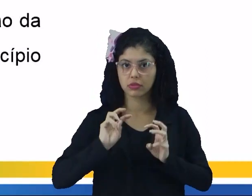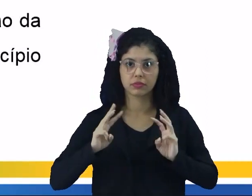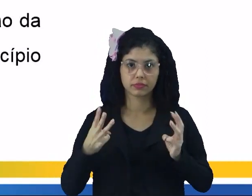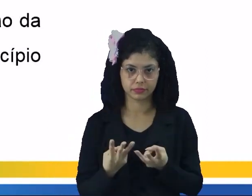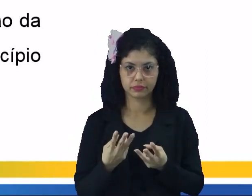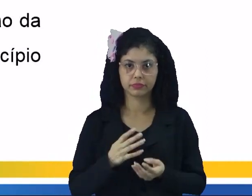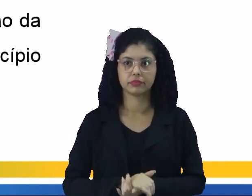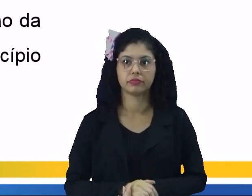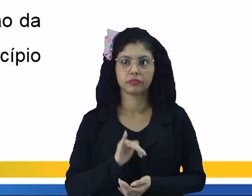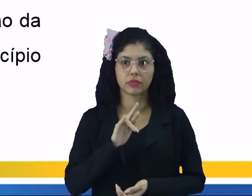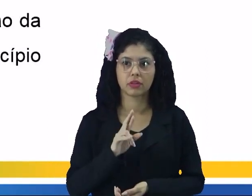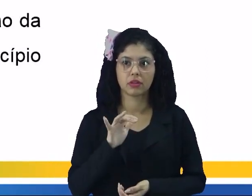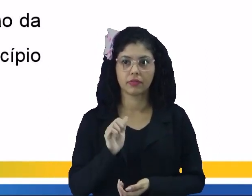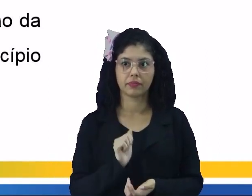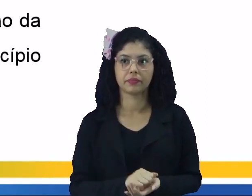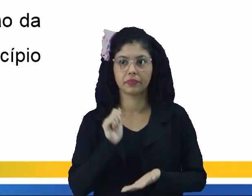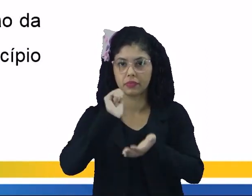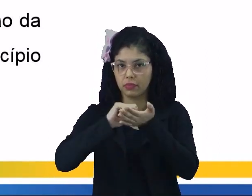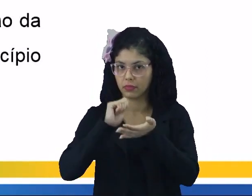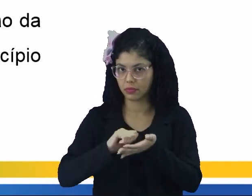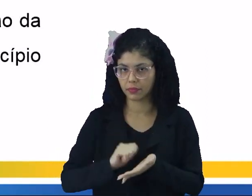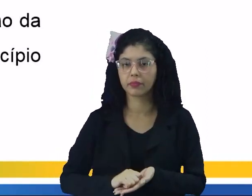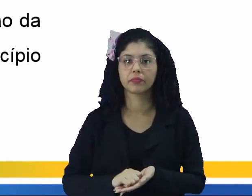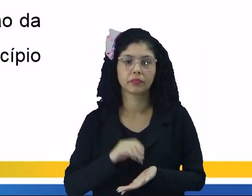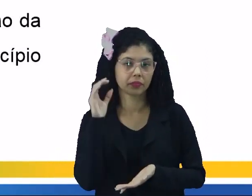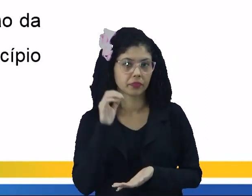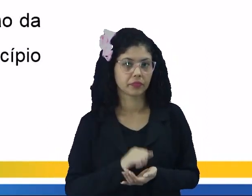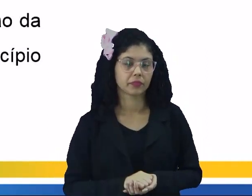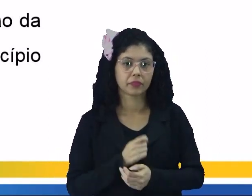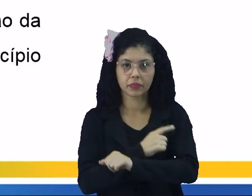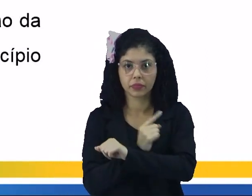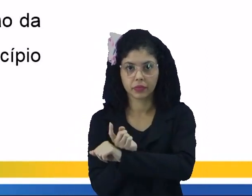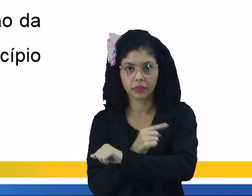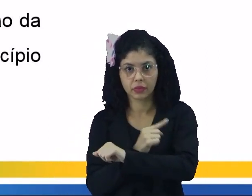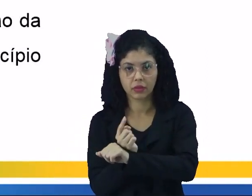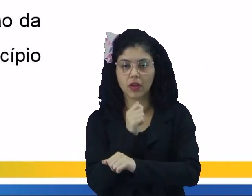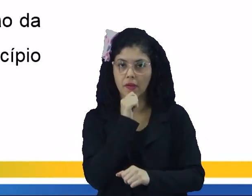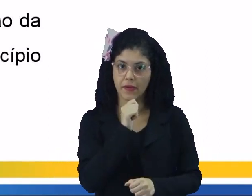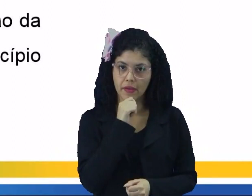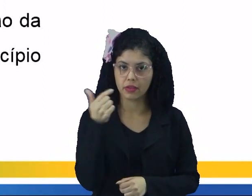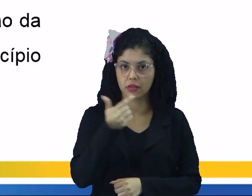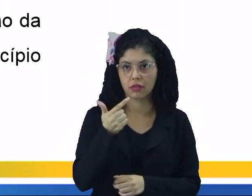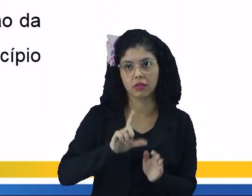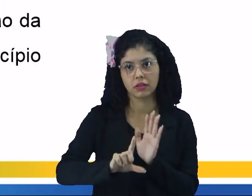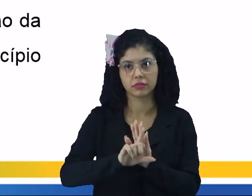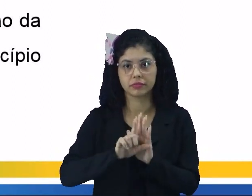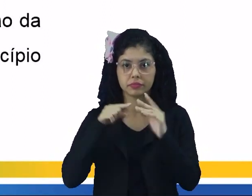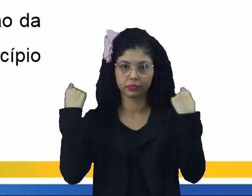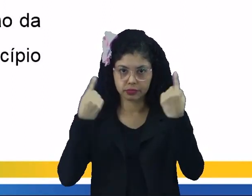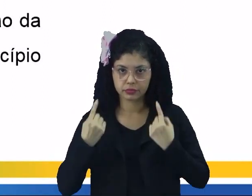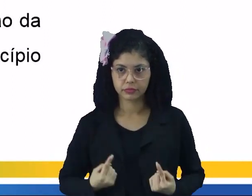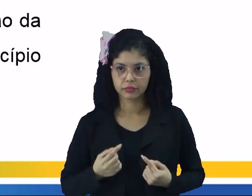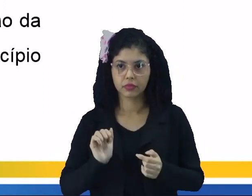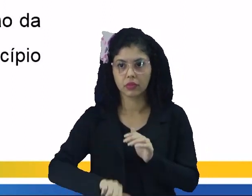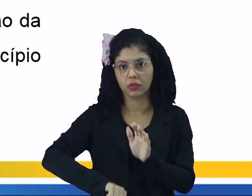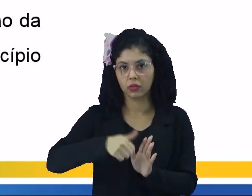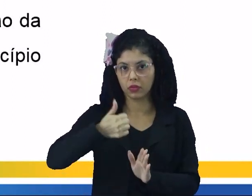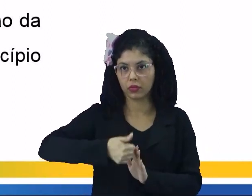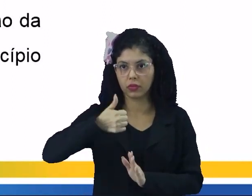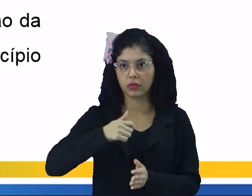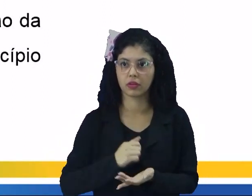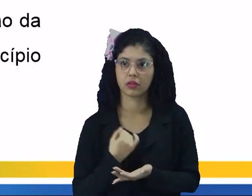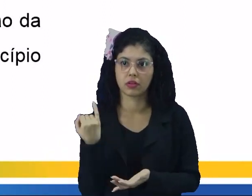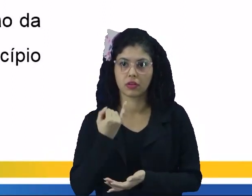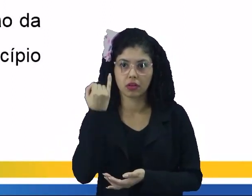inércia. Escrevendo, então, a função da aceleração e com a segunda lei de Newton, então, nós temos aqui o